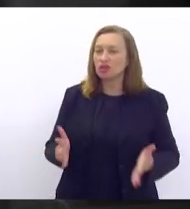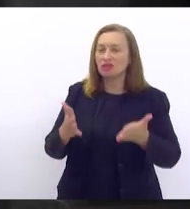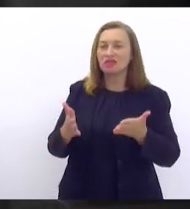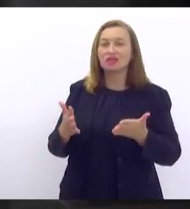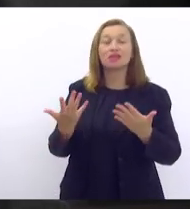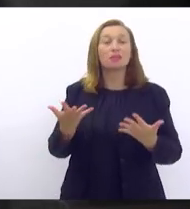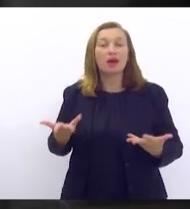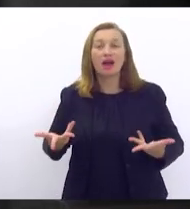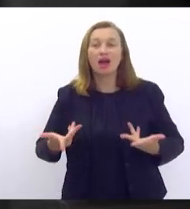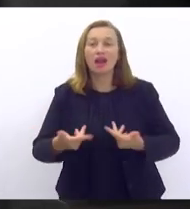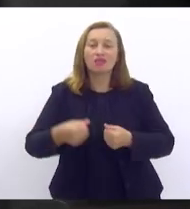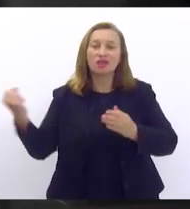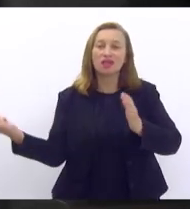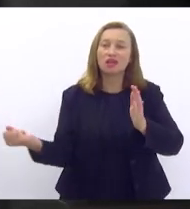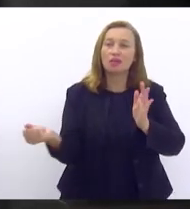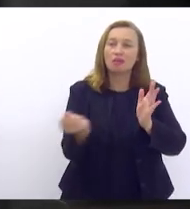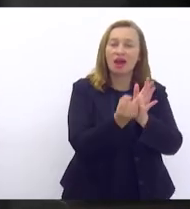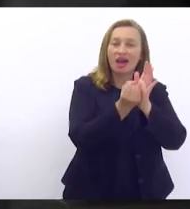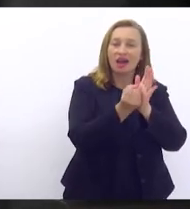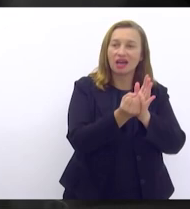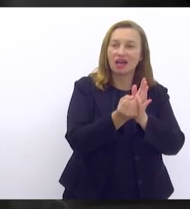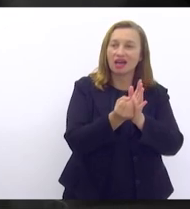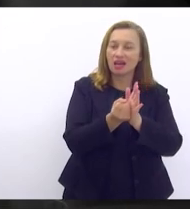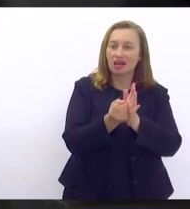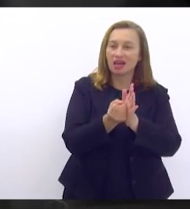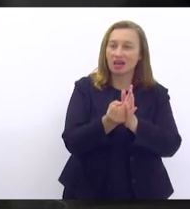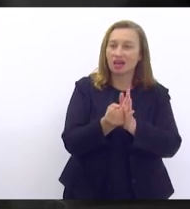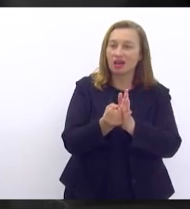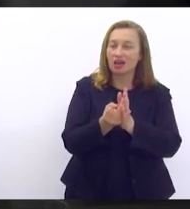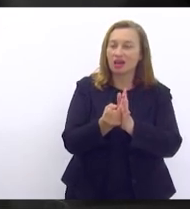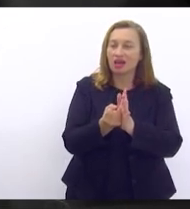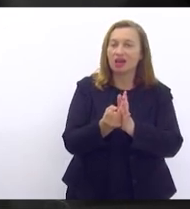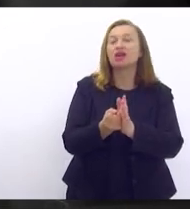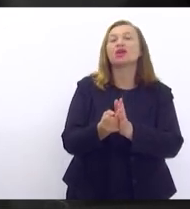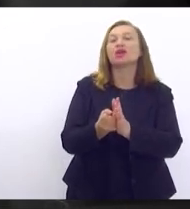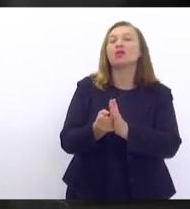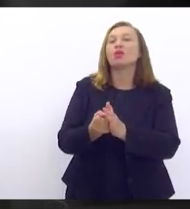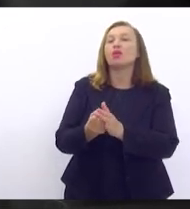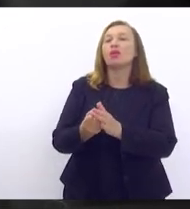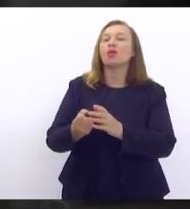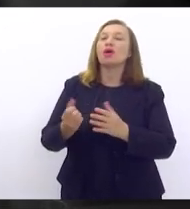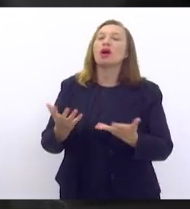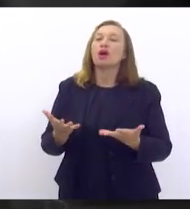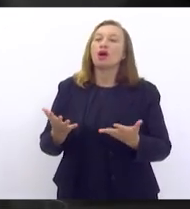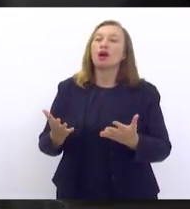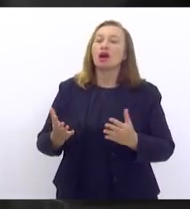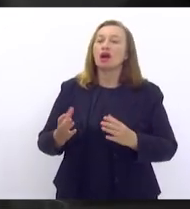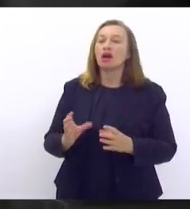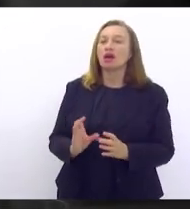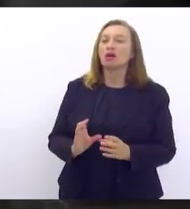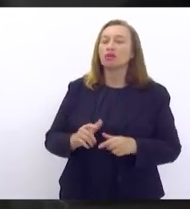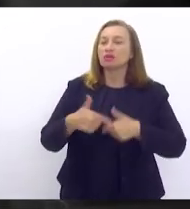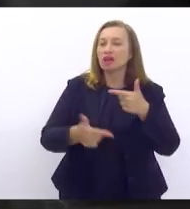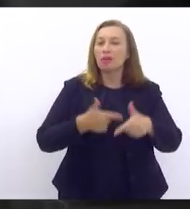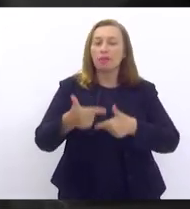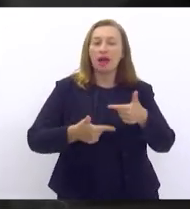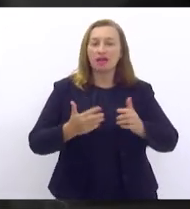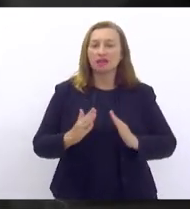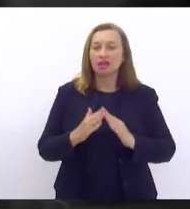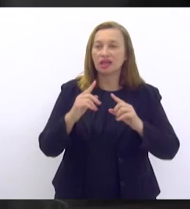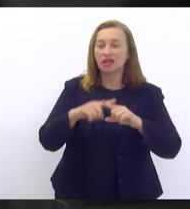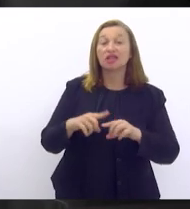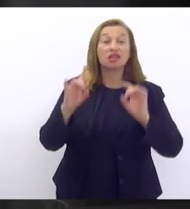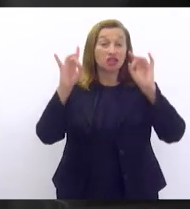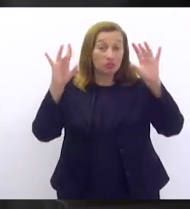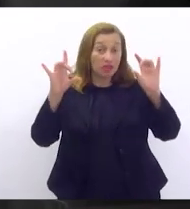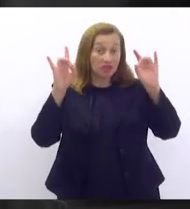que marcam esta obra Renovação Carismática. Dentre elas, quero destacar de modo especial